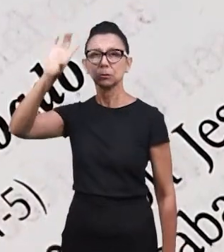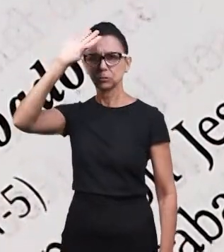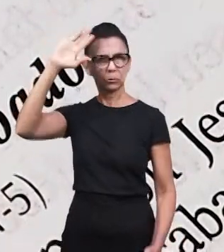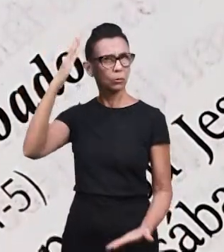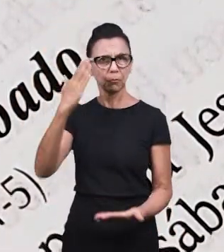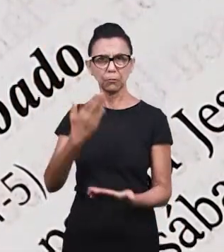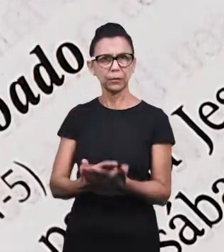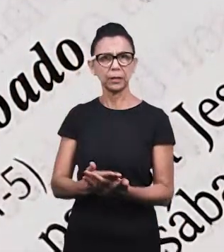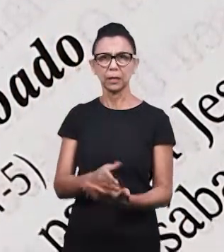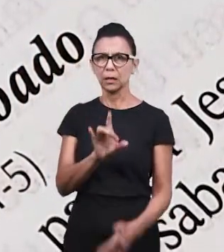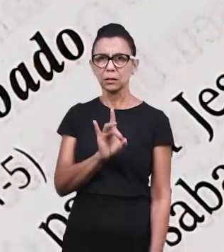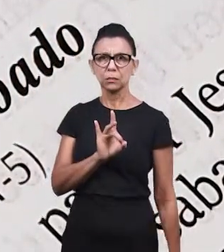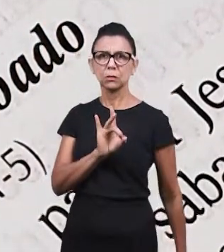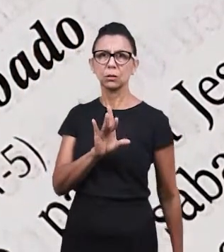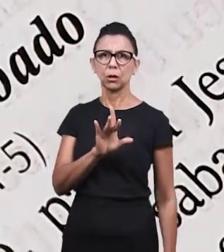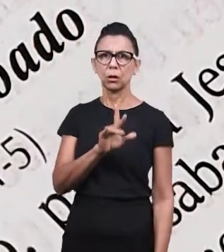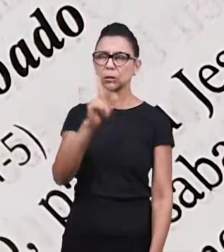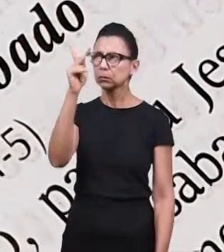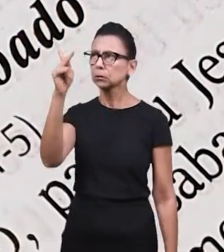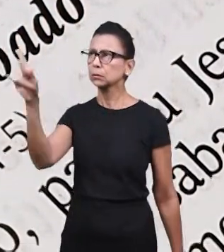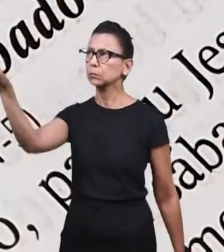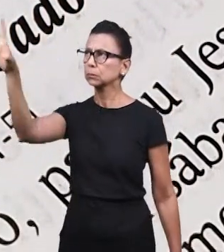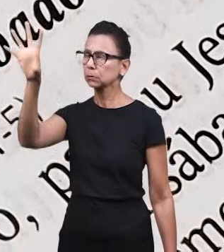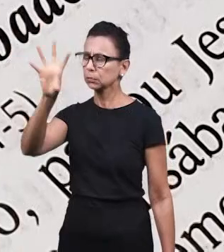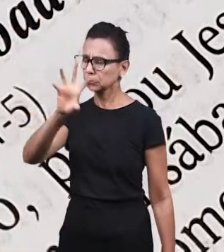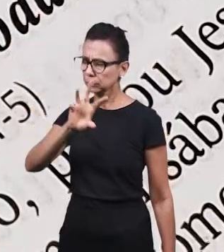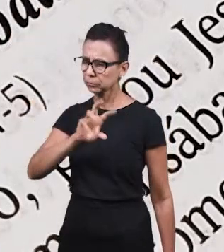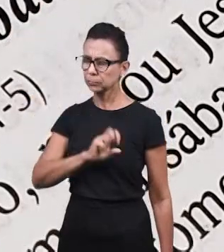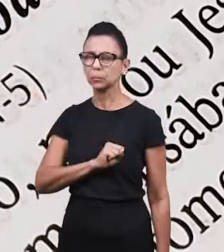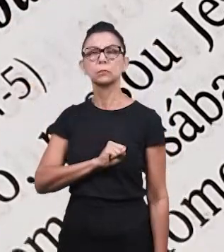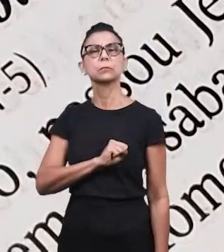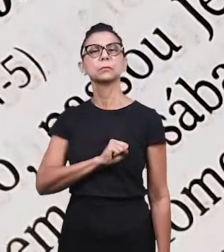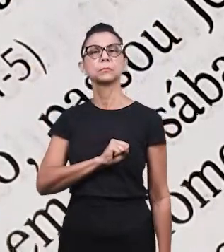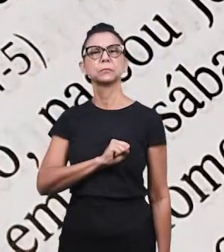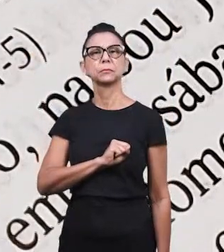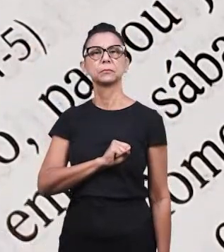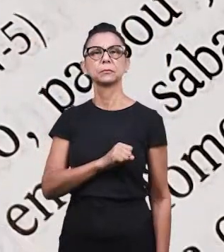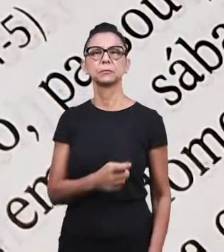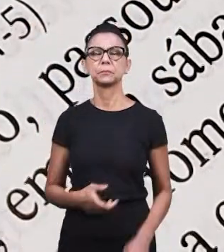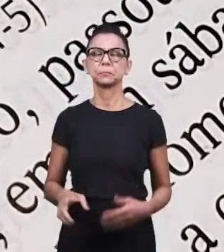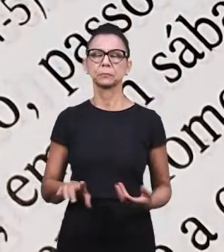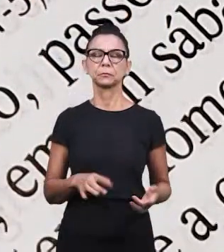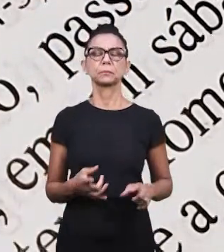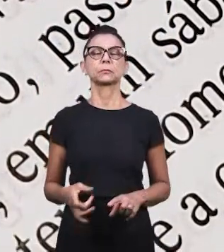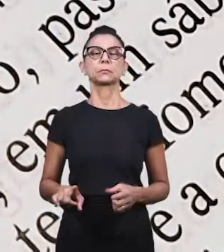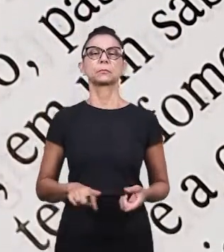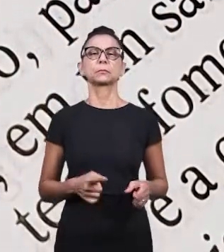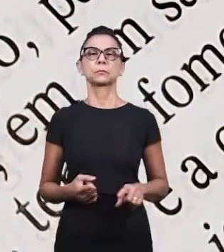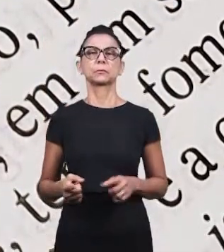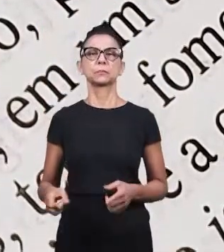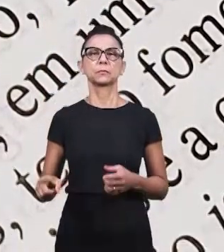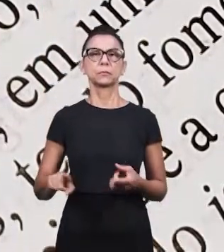espera em Deus, confia somente no seu amor.